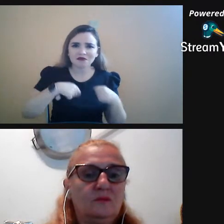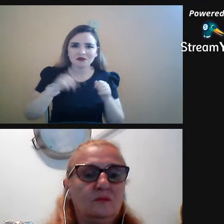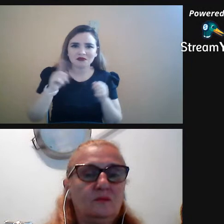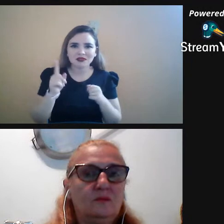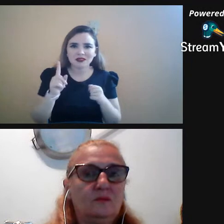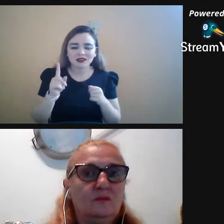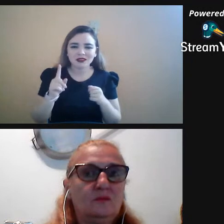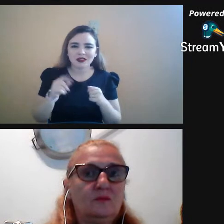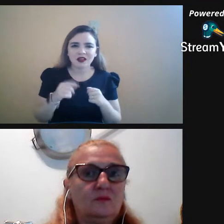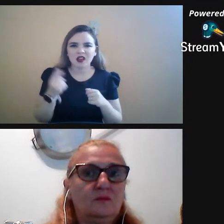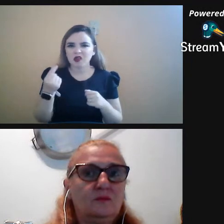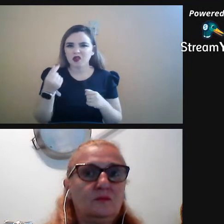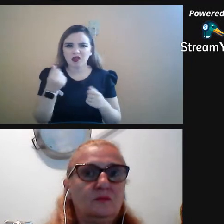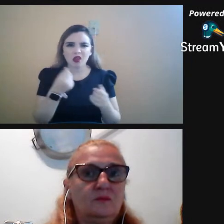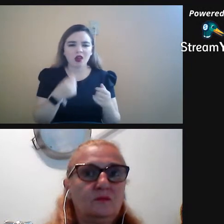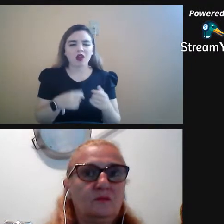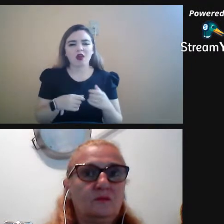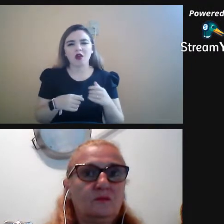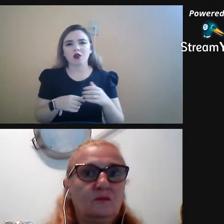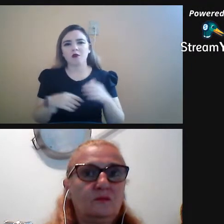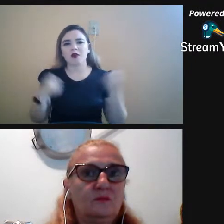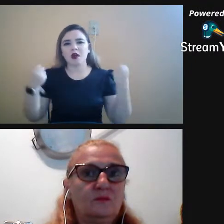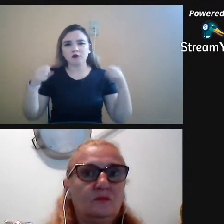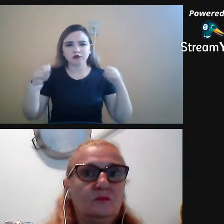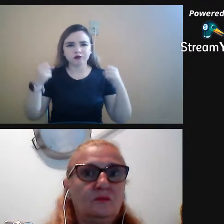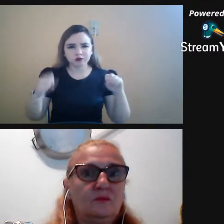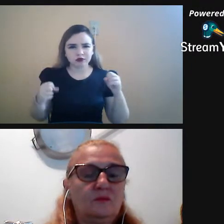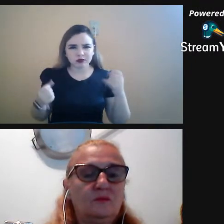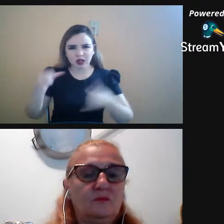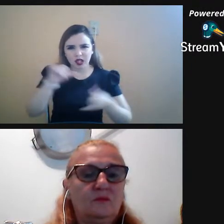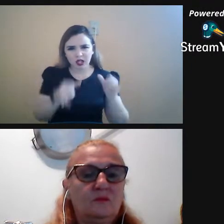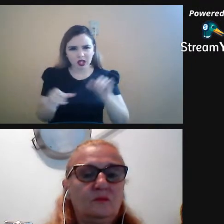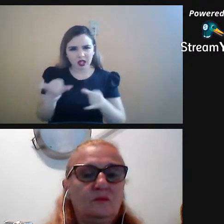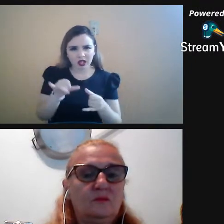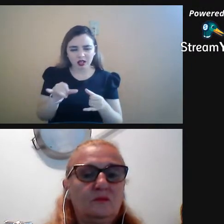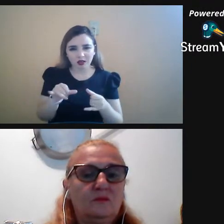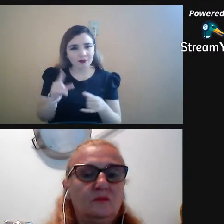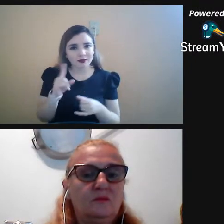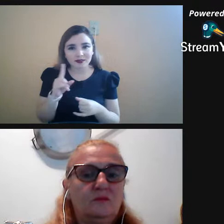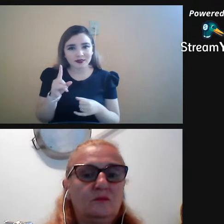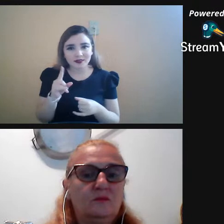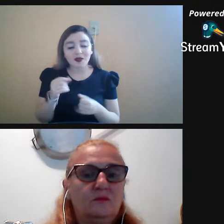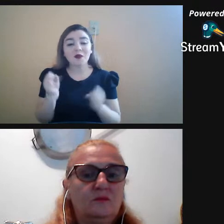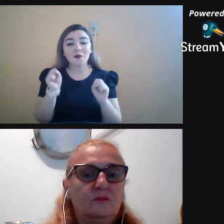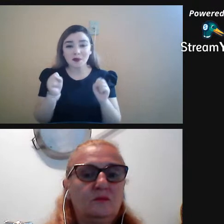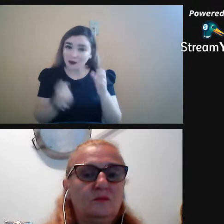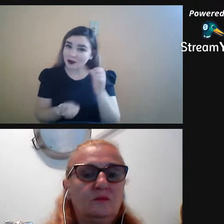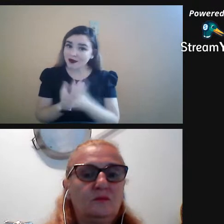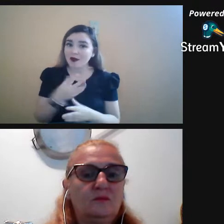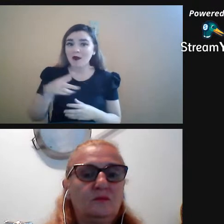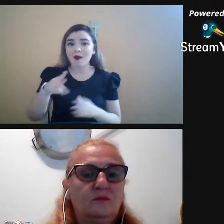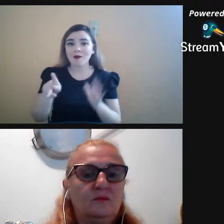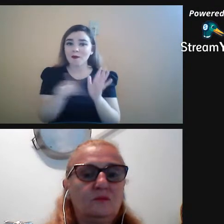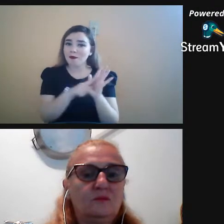e dar dinheiro para a indústria química para você produzir a sua arte, né? E para você debater